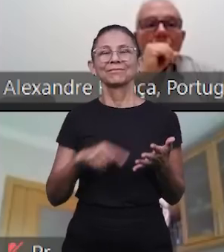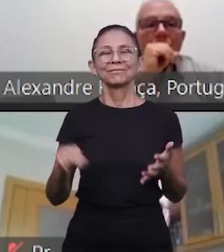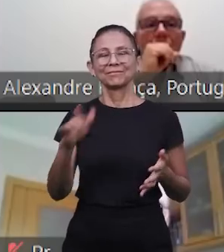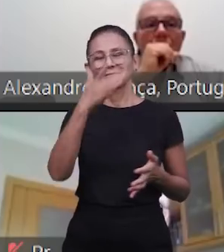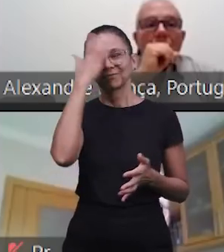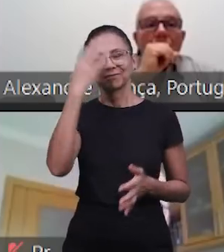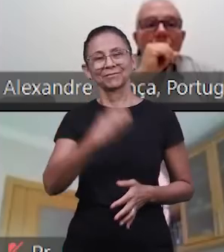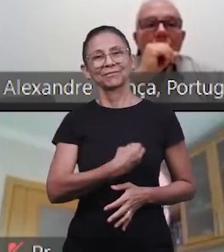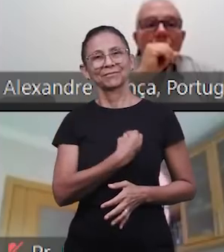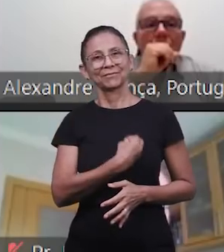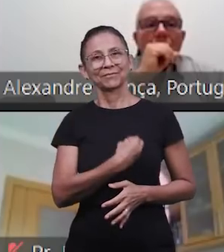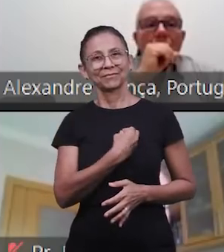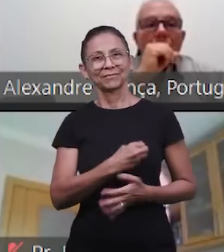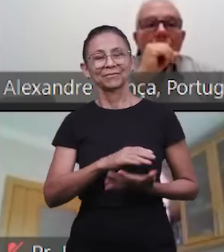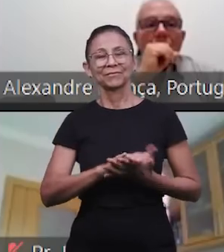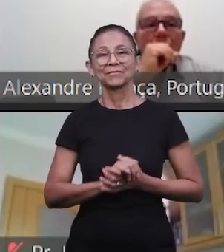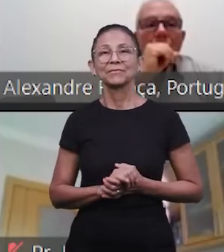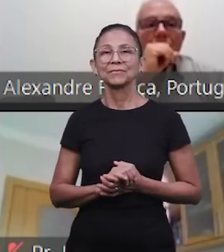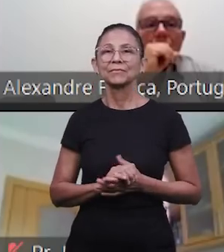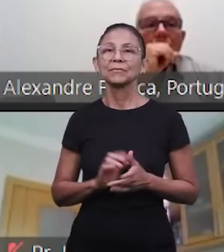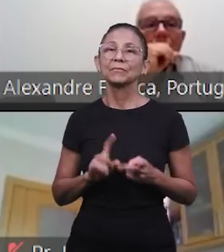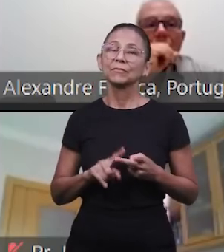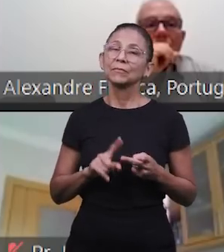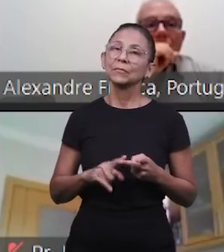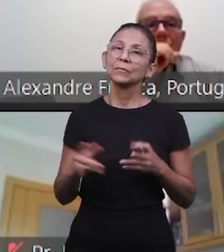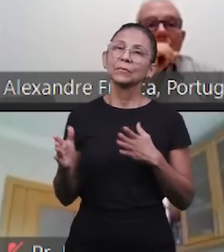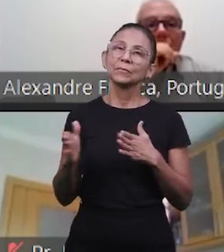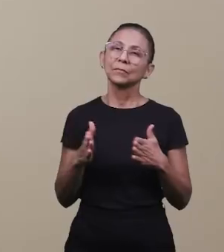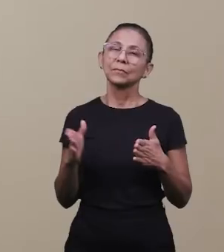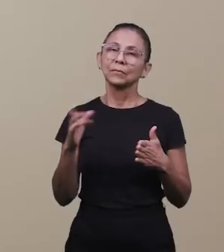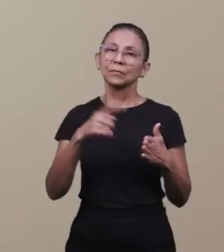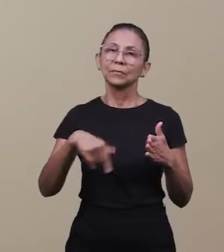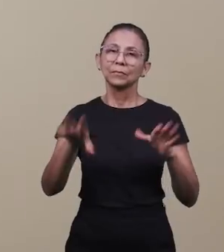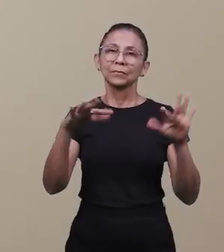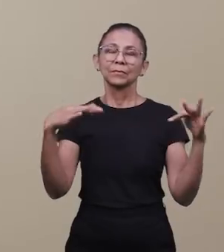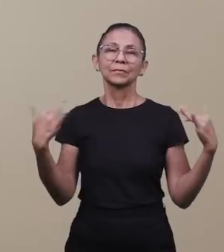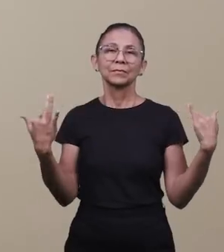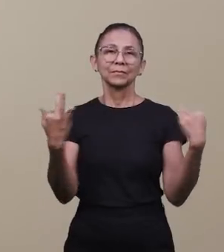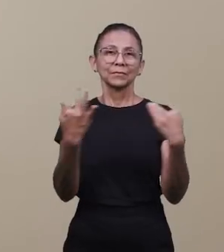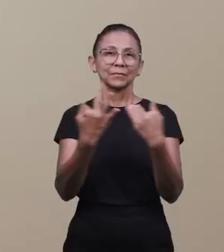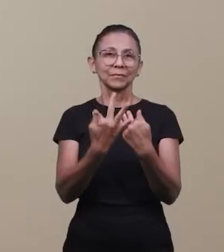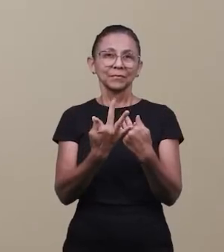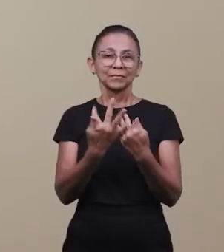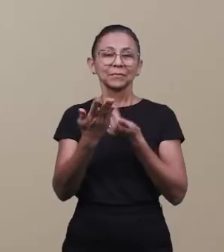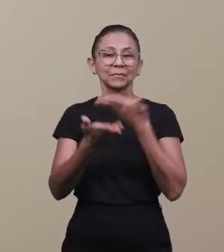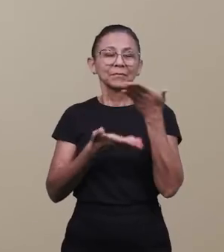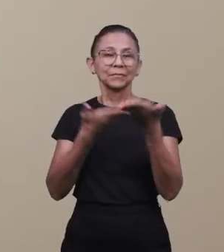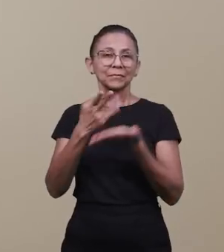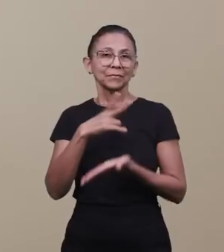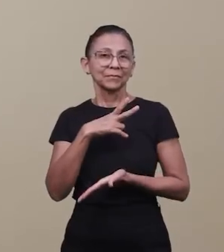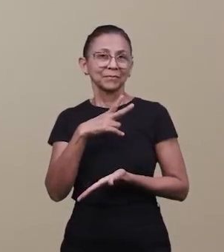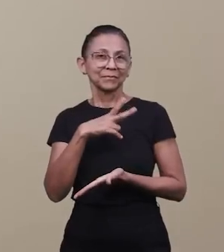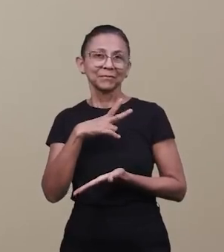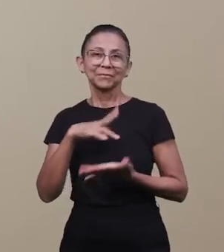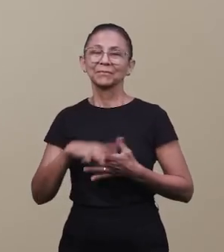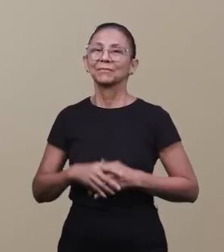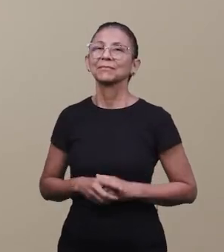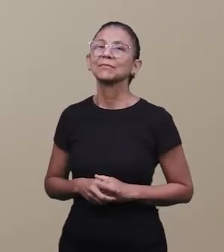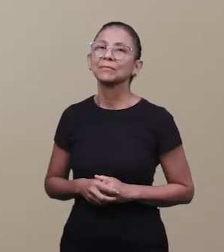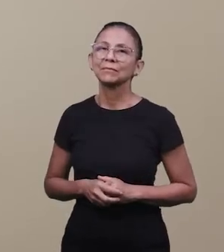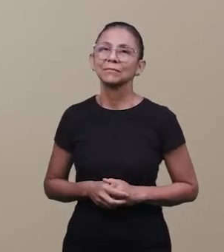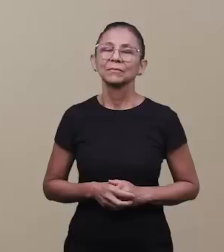fortalecimento a todos os presentes, ministrada pelo pastor Gerson Belucci, e um período onde todas as famílias dos pastores receberam